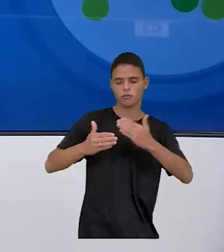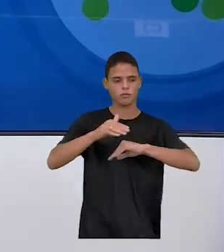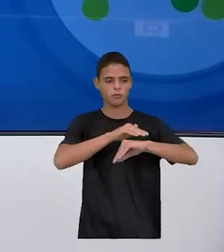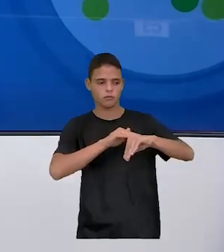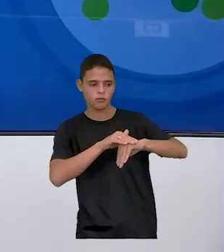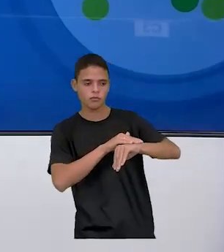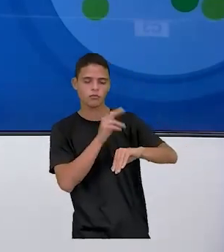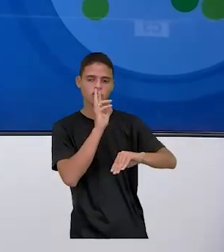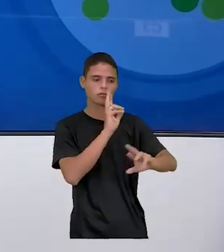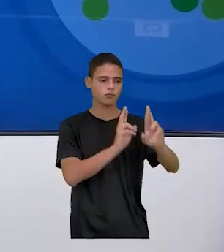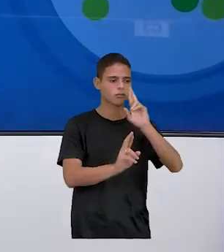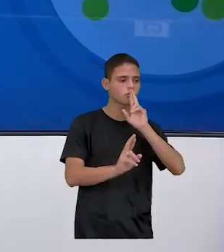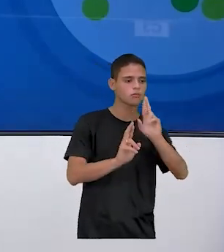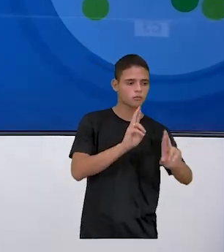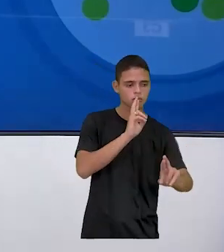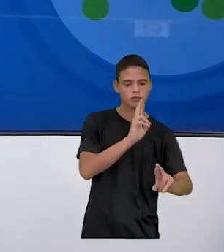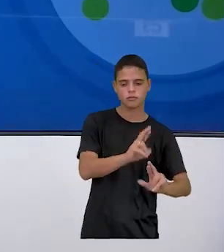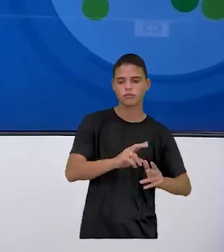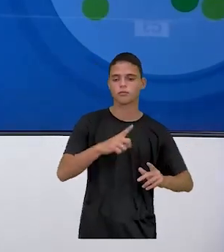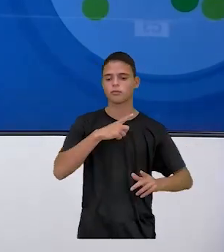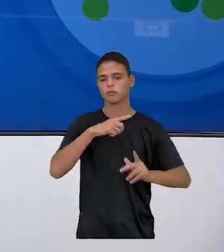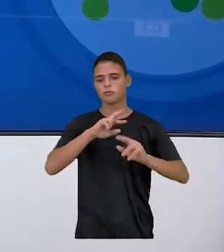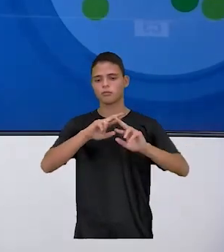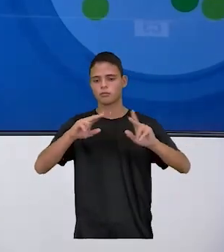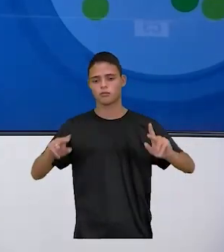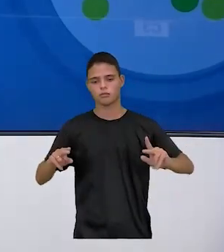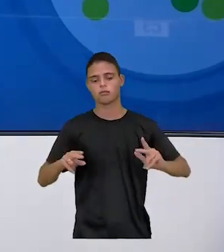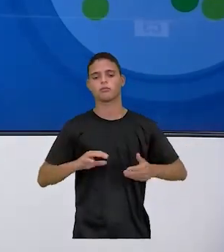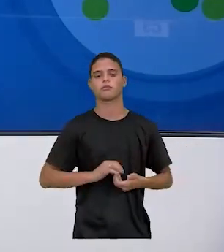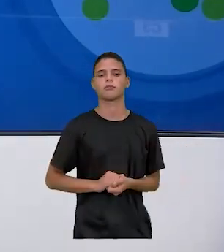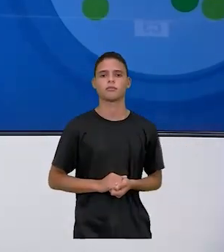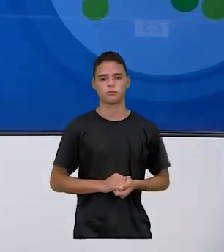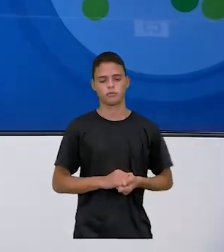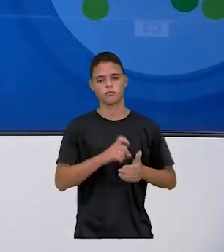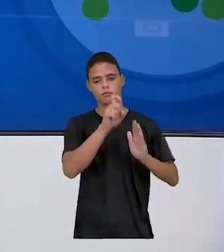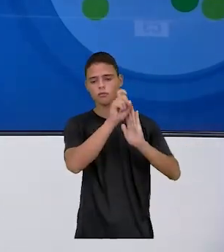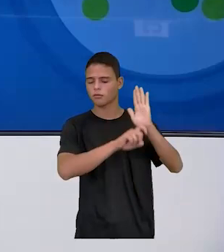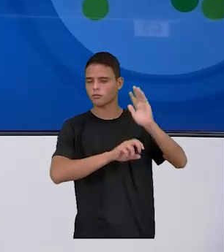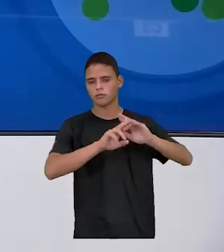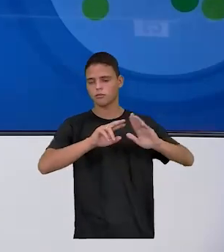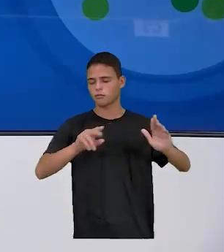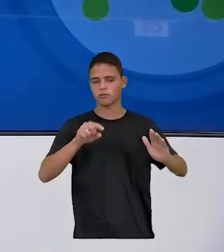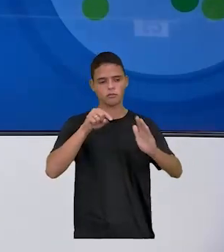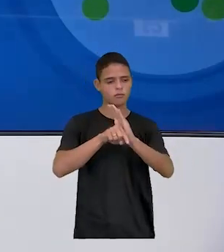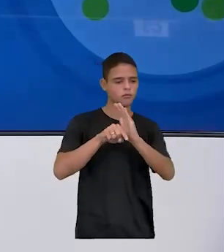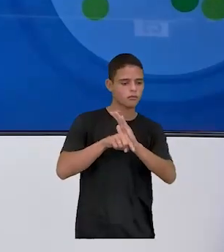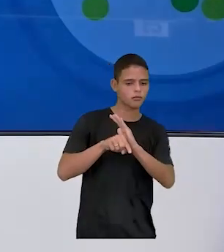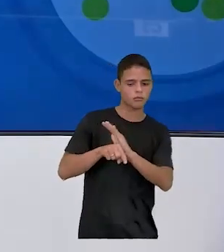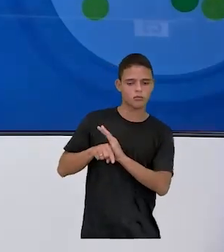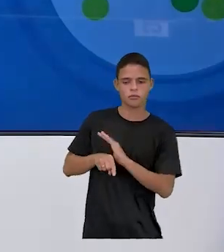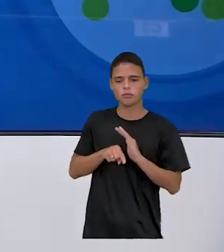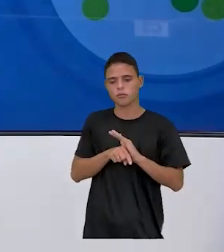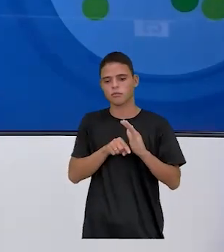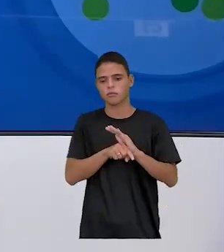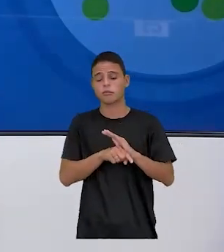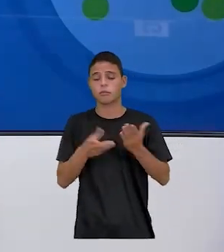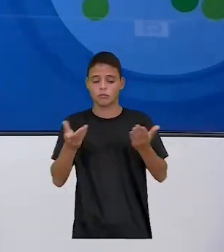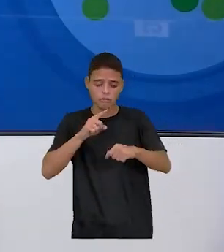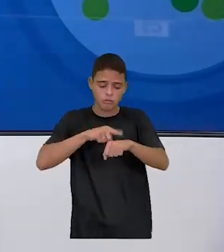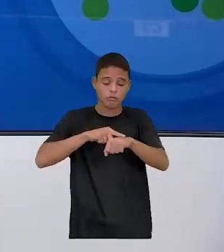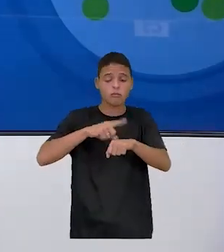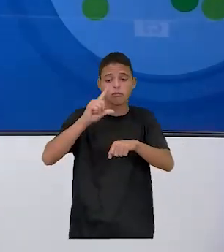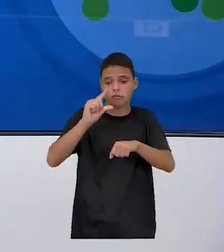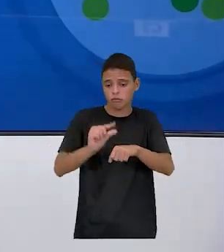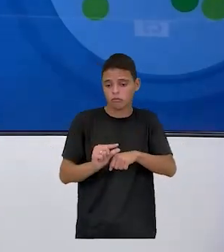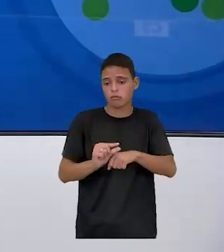Existem respostas, existem citações, paráfrases, pesquisa sobre isso, porque não vai dar tempo hoje. Mostrei para você agora,